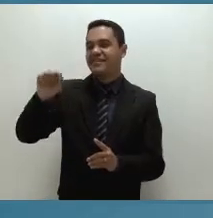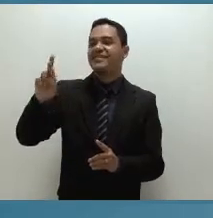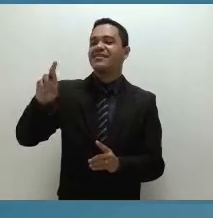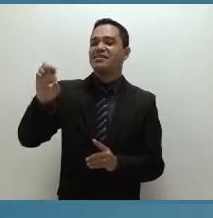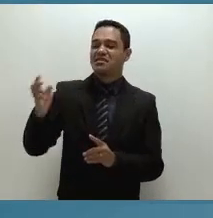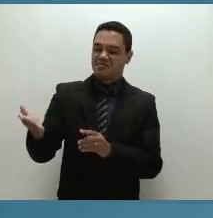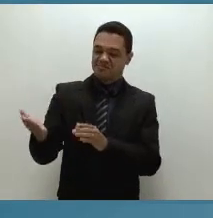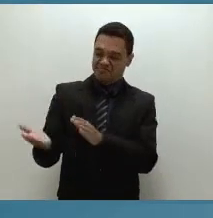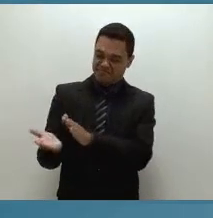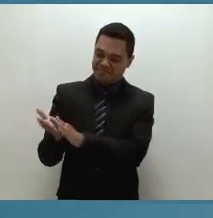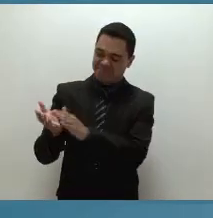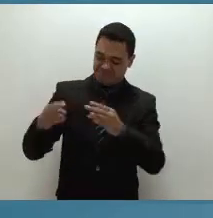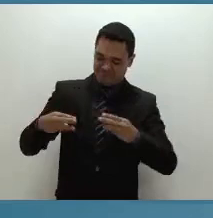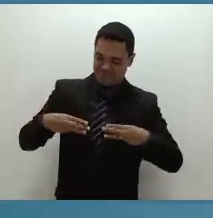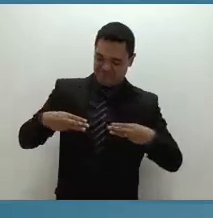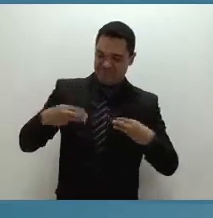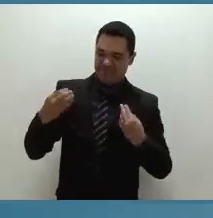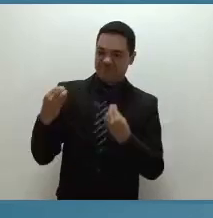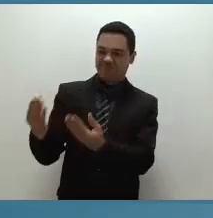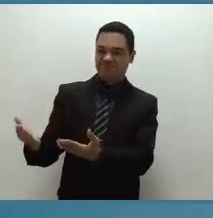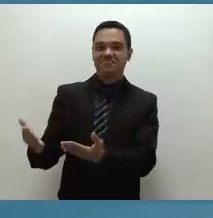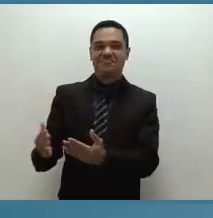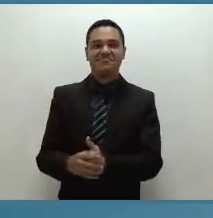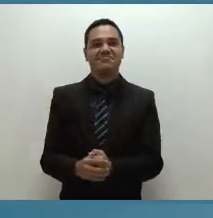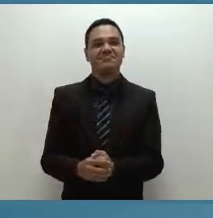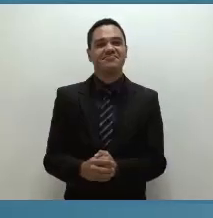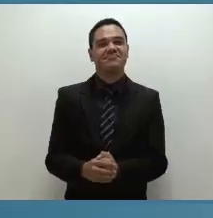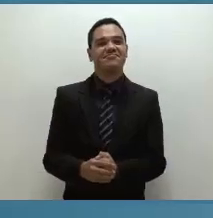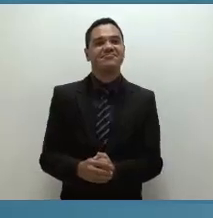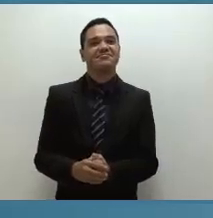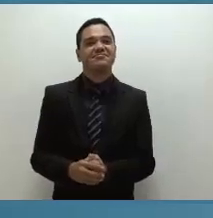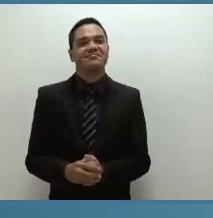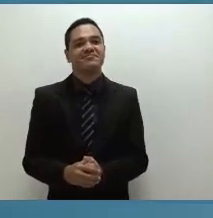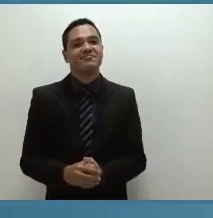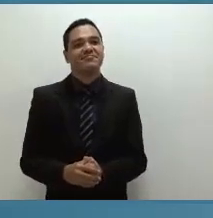Desembargador José Roberto Pinheiro Maia Bezerra Júnior.